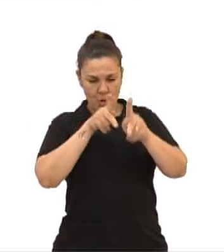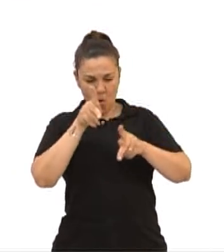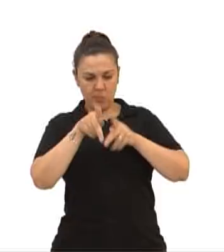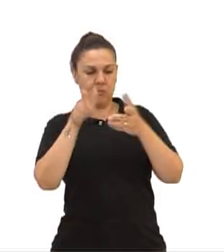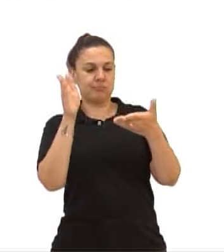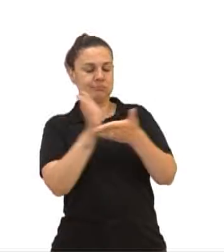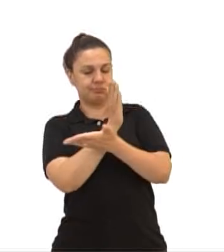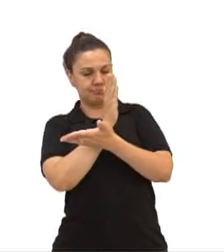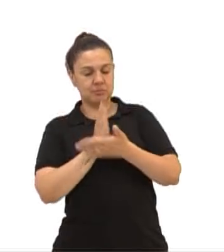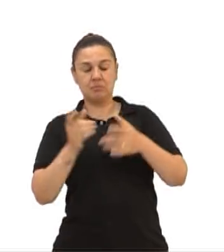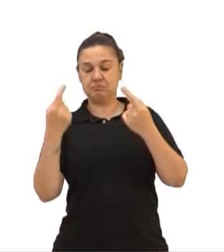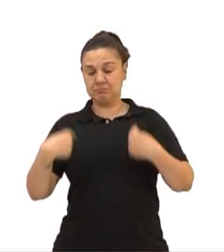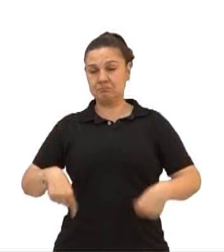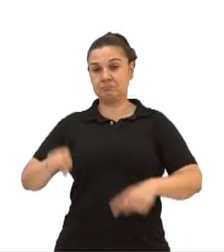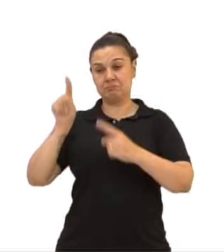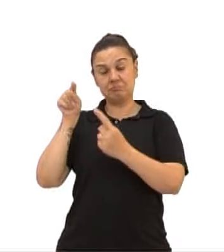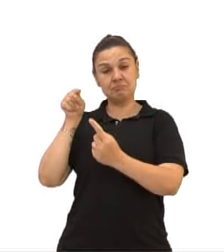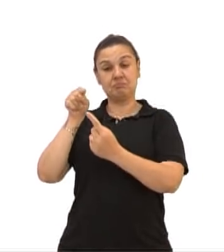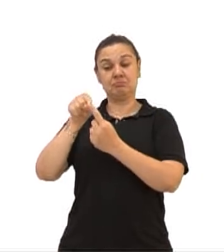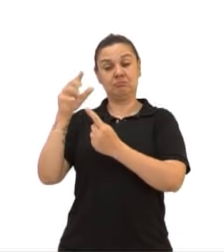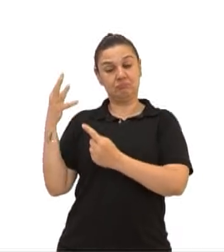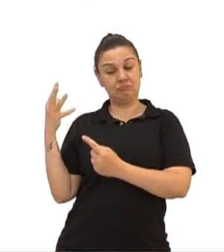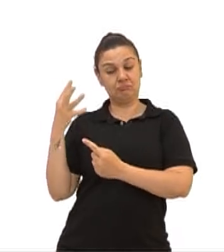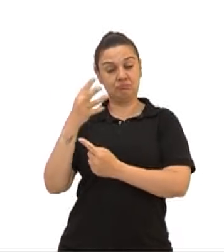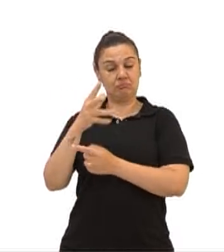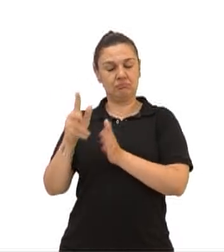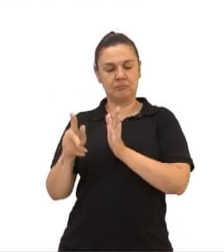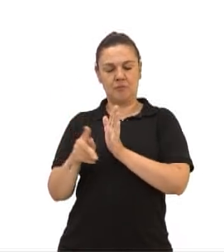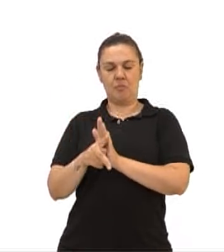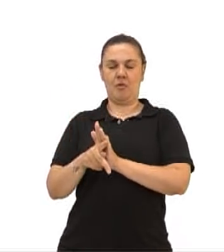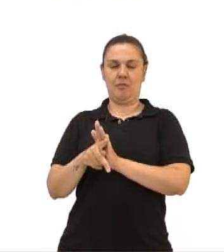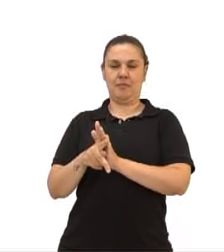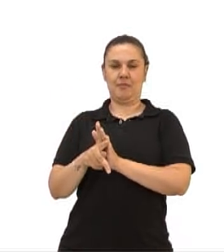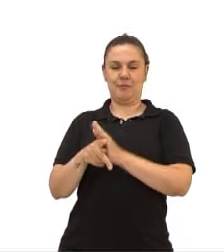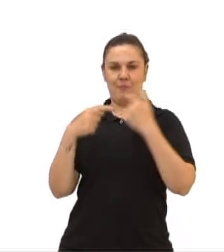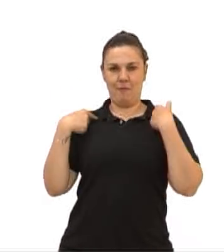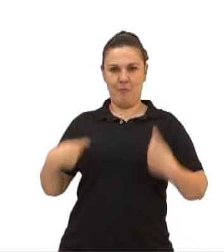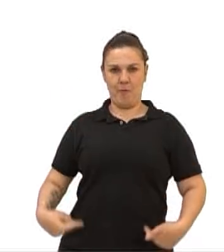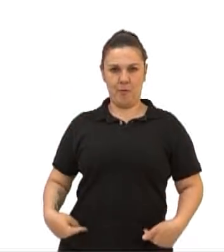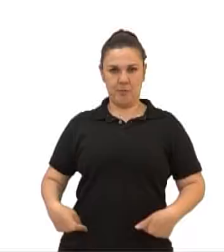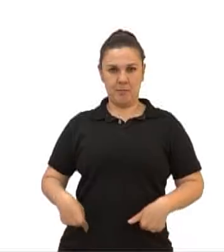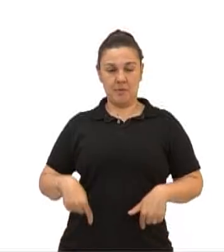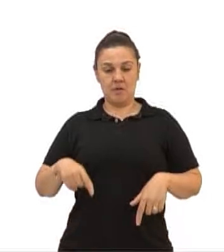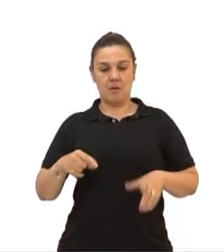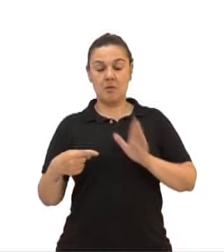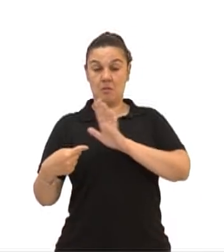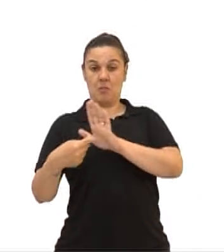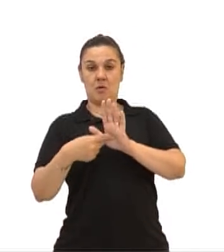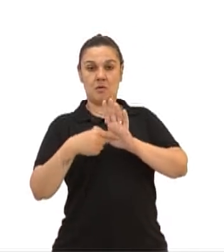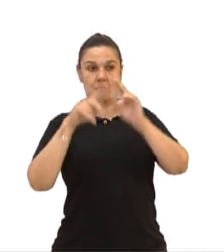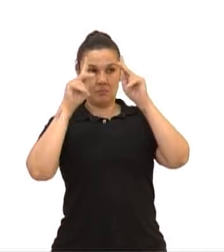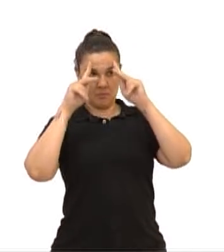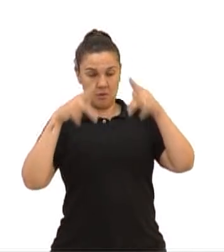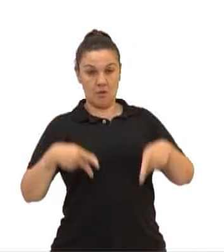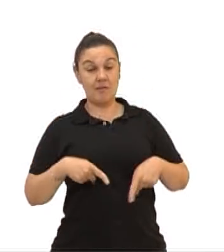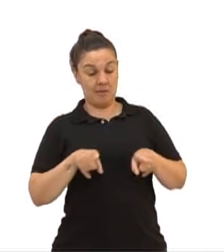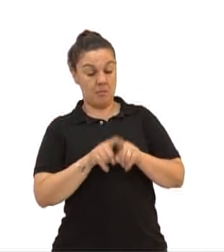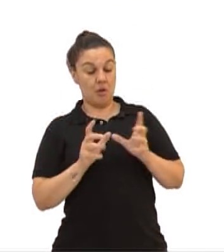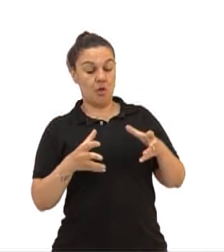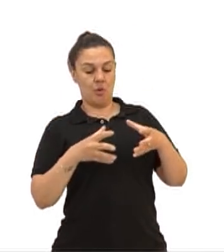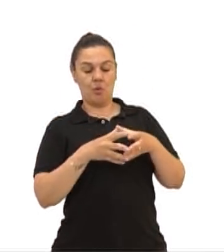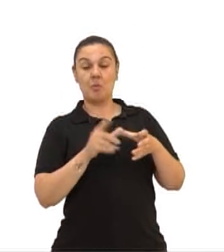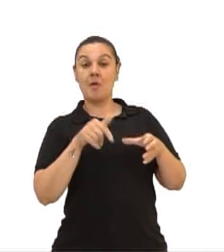distintos ideais de corpo, que refletiam sua identidade individual e coletiva,